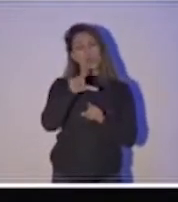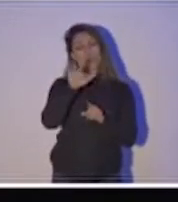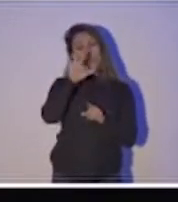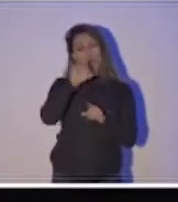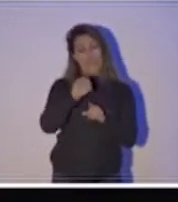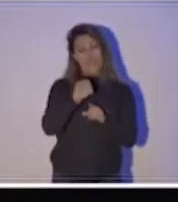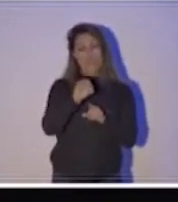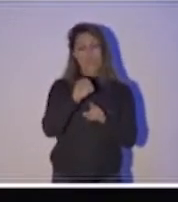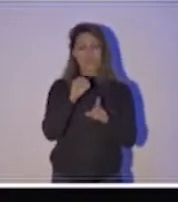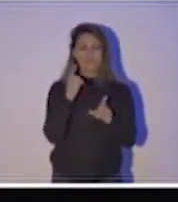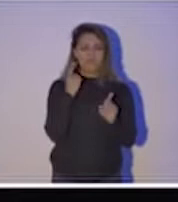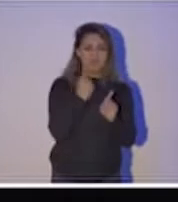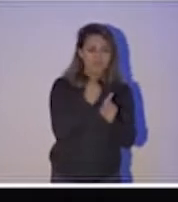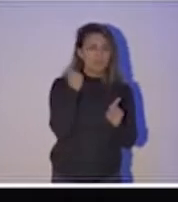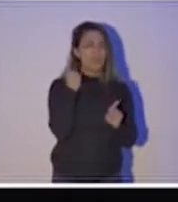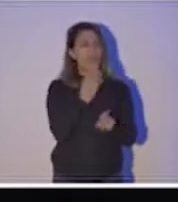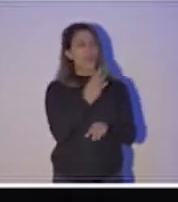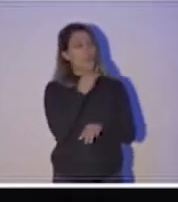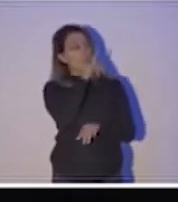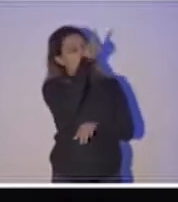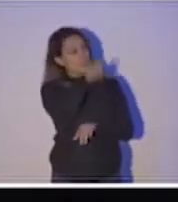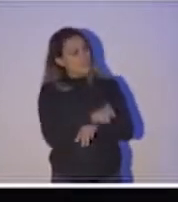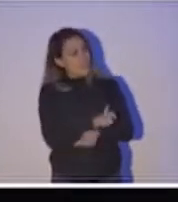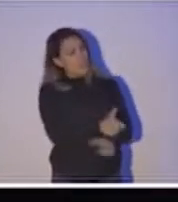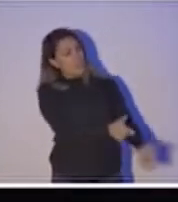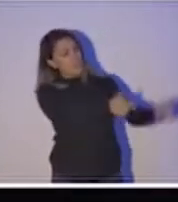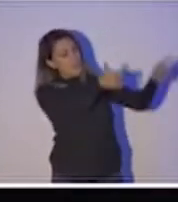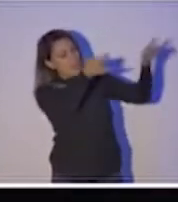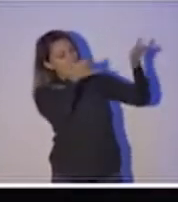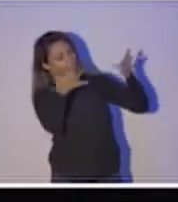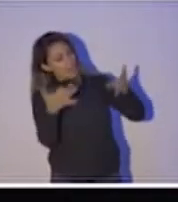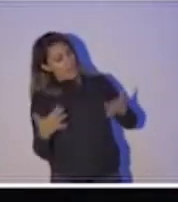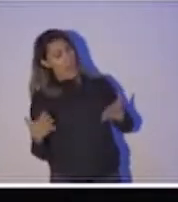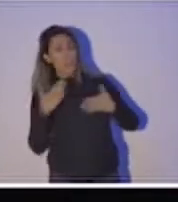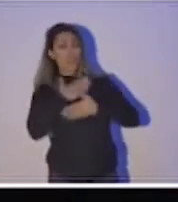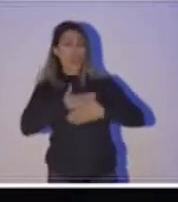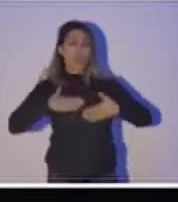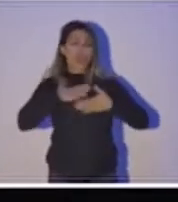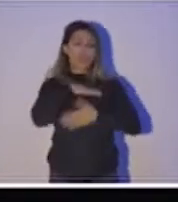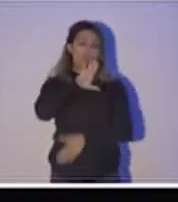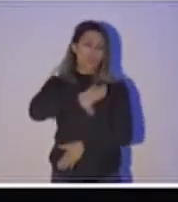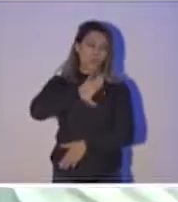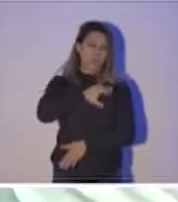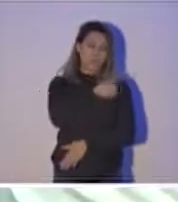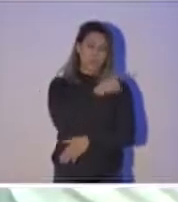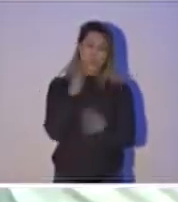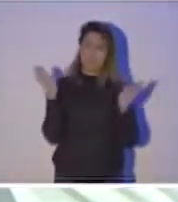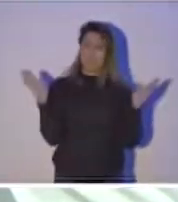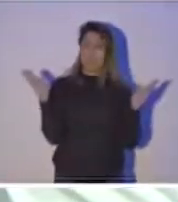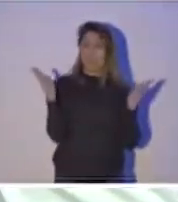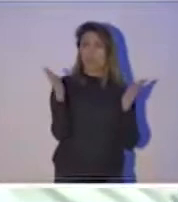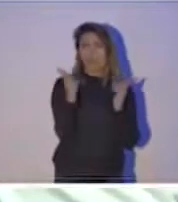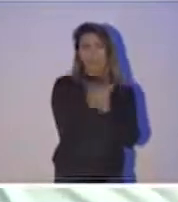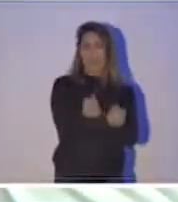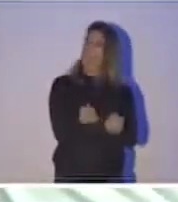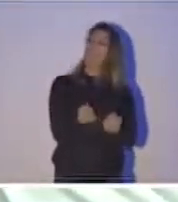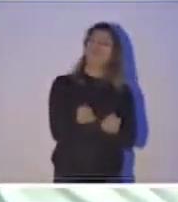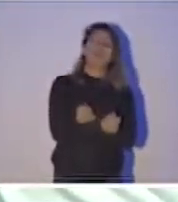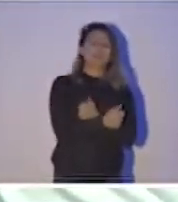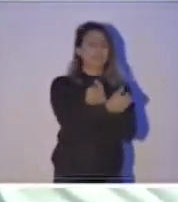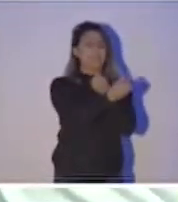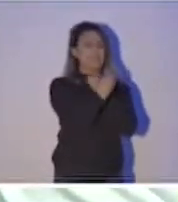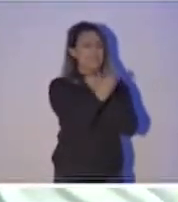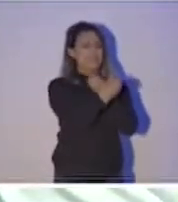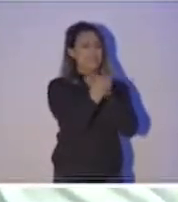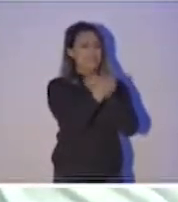que eu não dava importância, mas o professor Rodolfo é um professor maravilhoso e que ensina muito